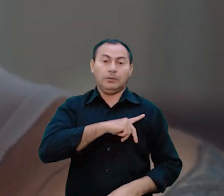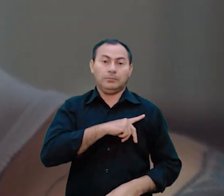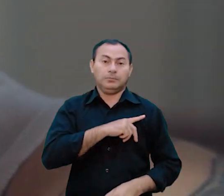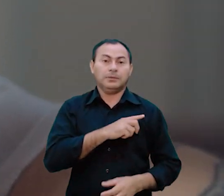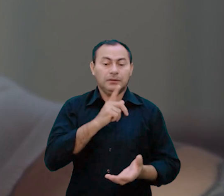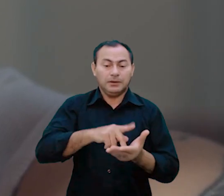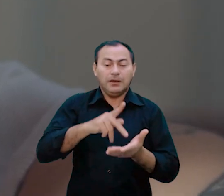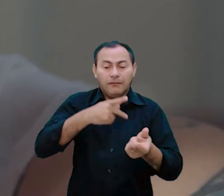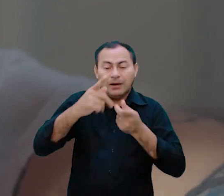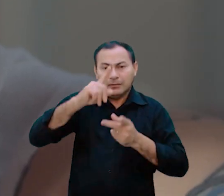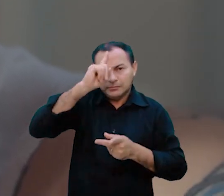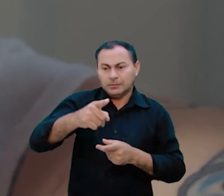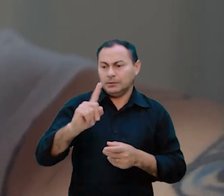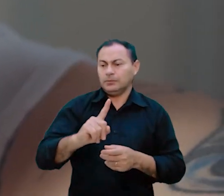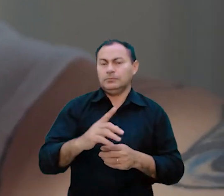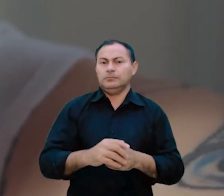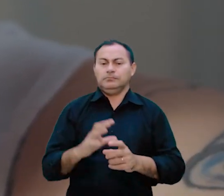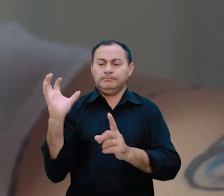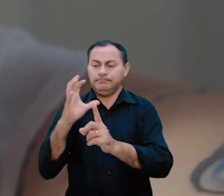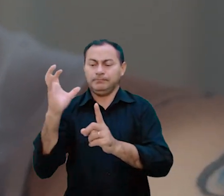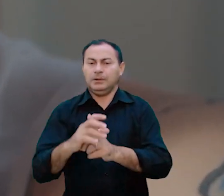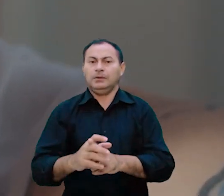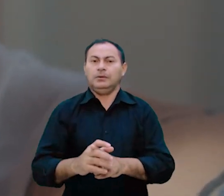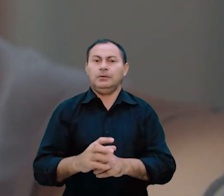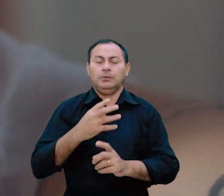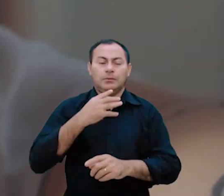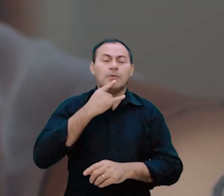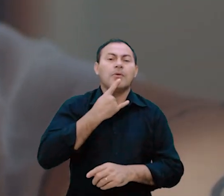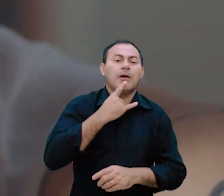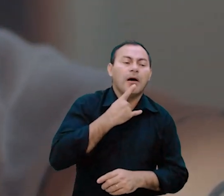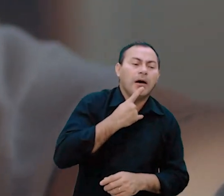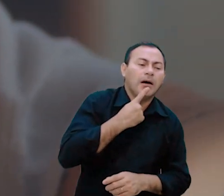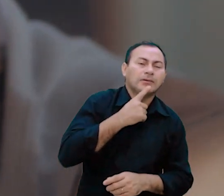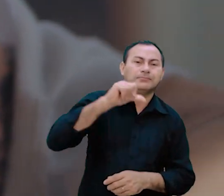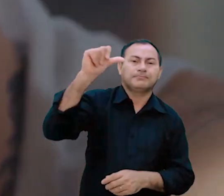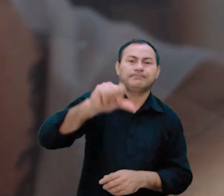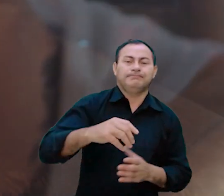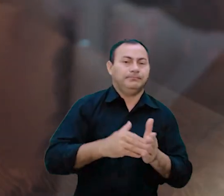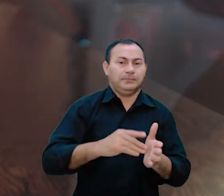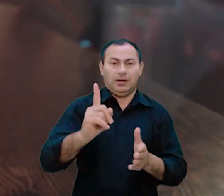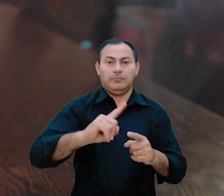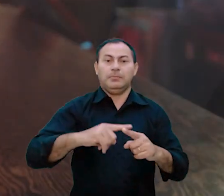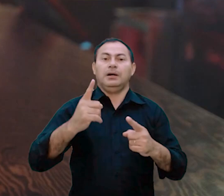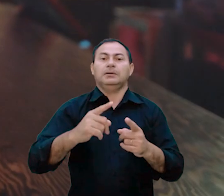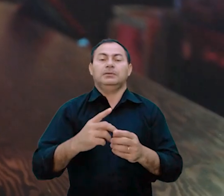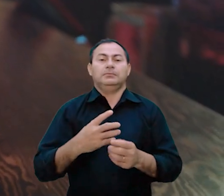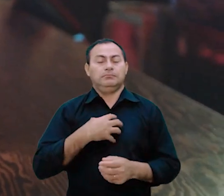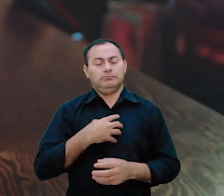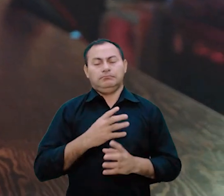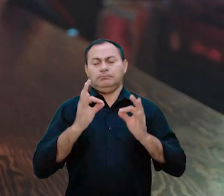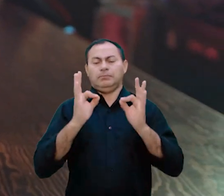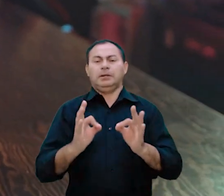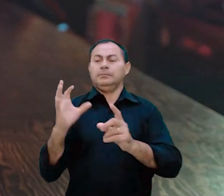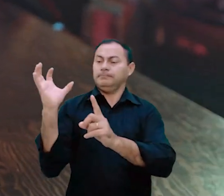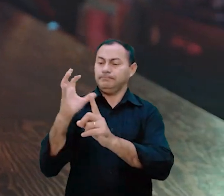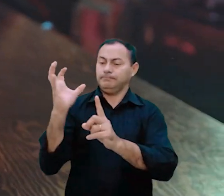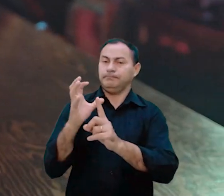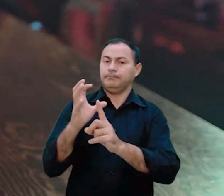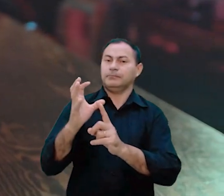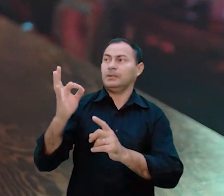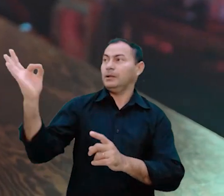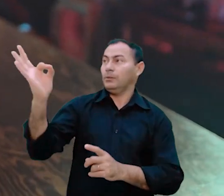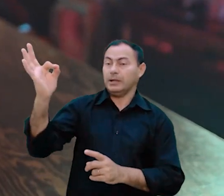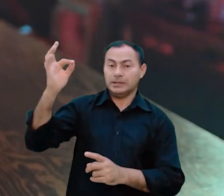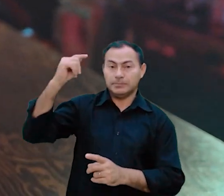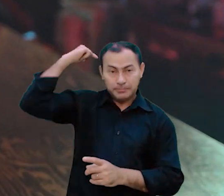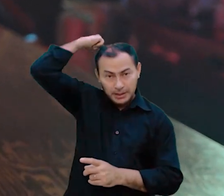na verdade, nos ordena para não estarmos sob a influência do álcool, o que é um extremo, mas para estarmos sob a